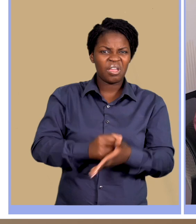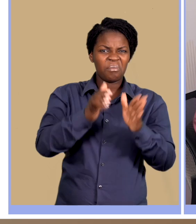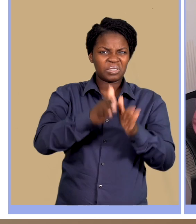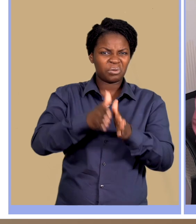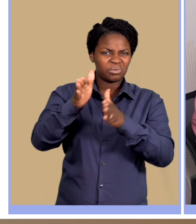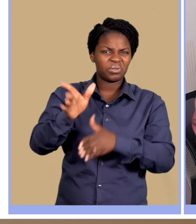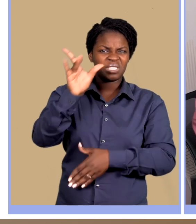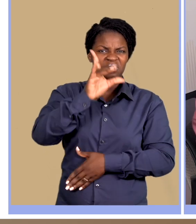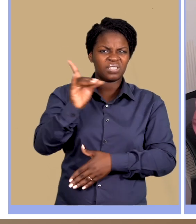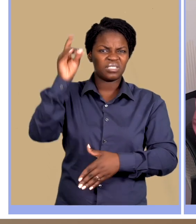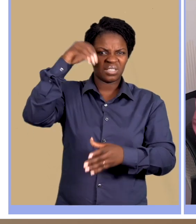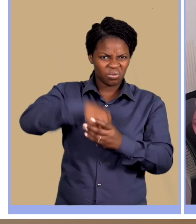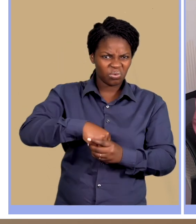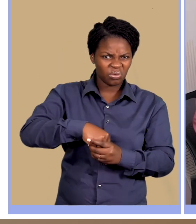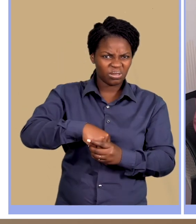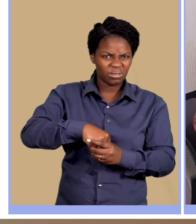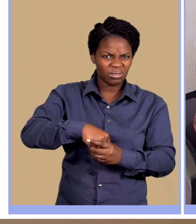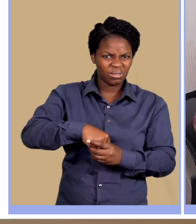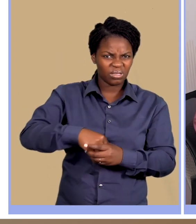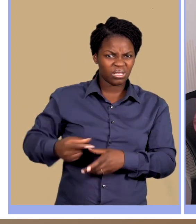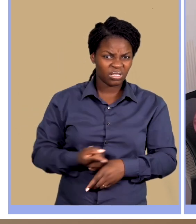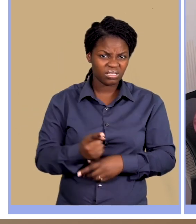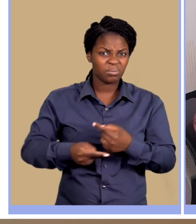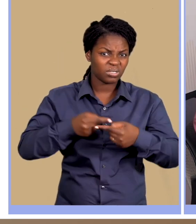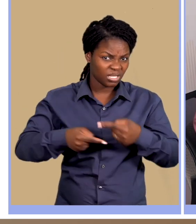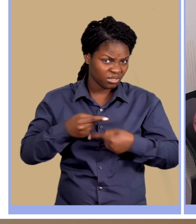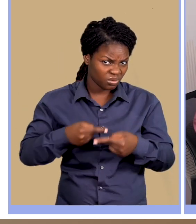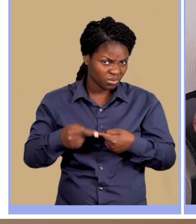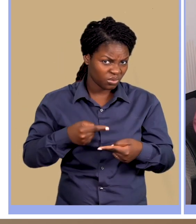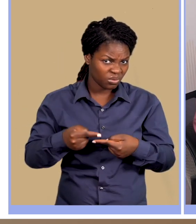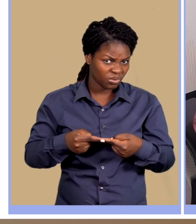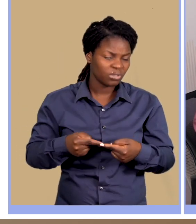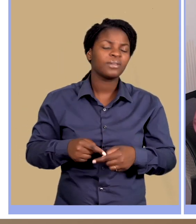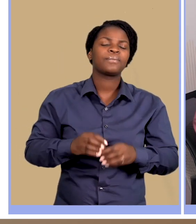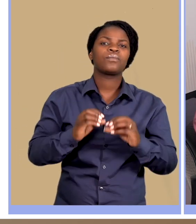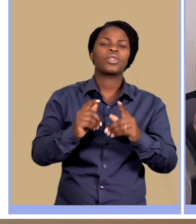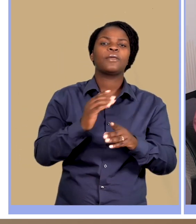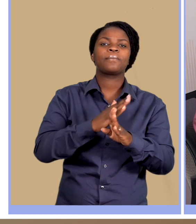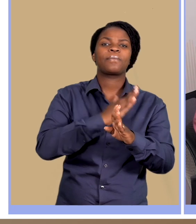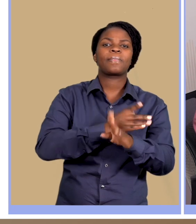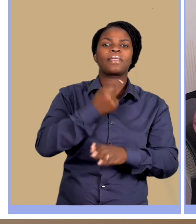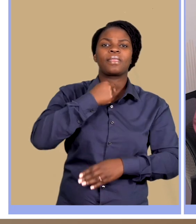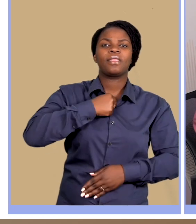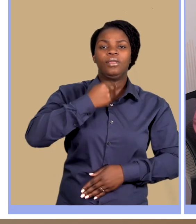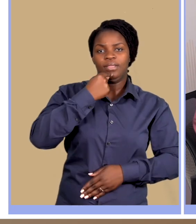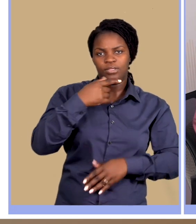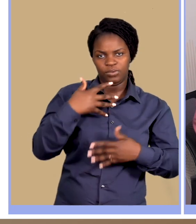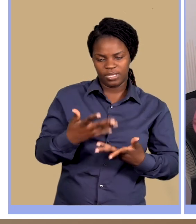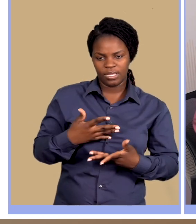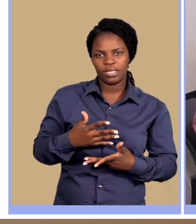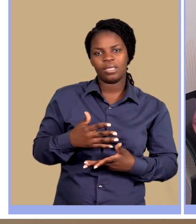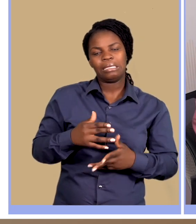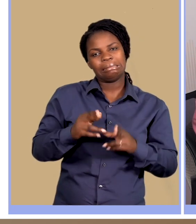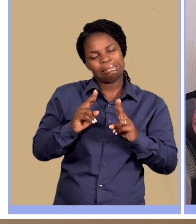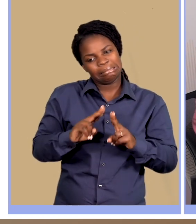é incluída assim que é nesse processo. Por isso eu dizia tende a ser, é para dizer que é um